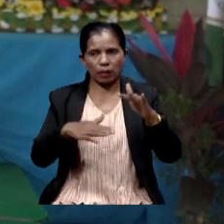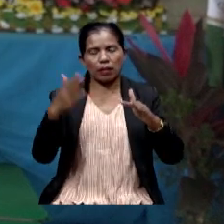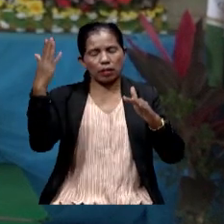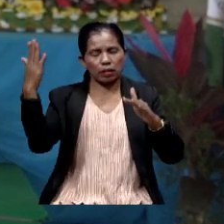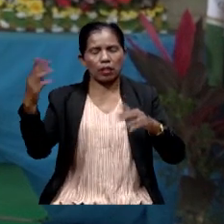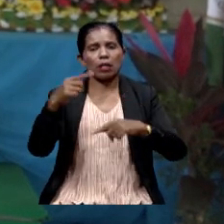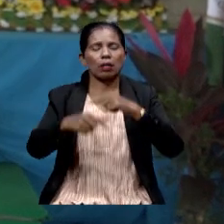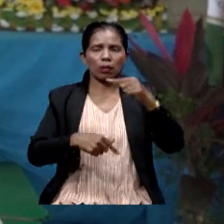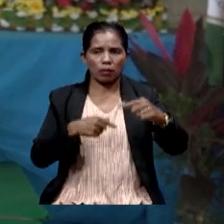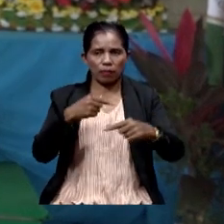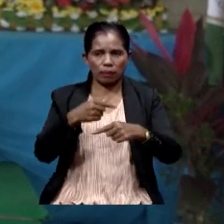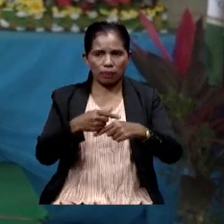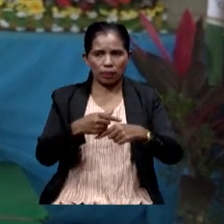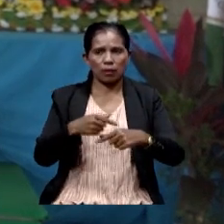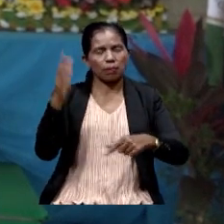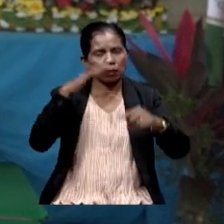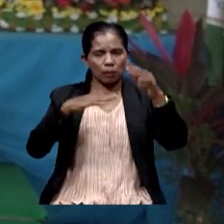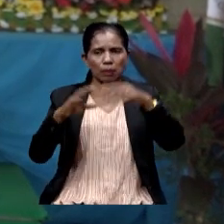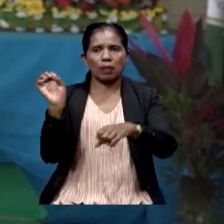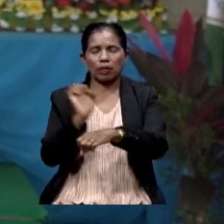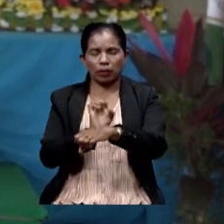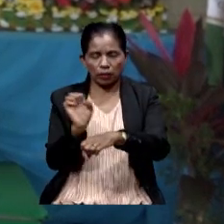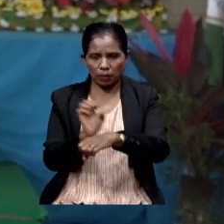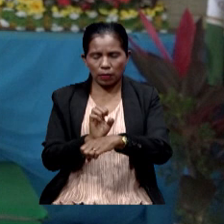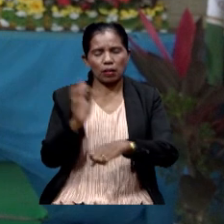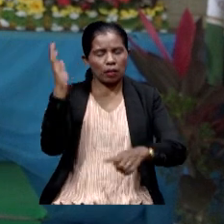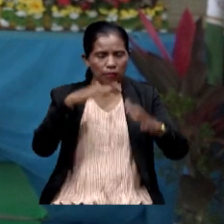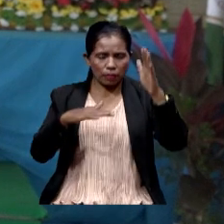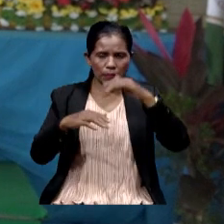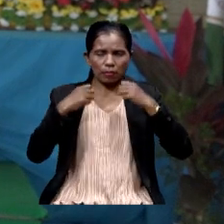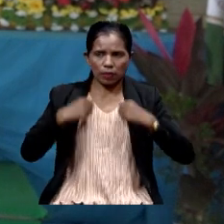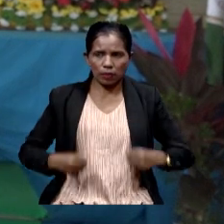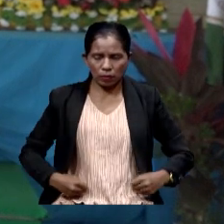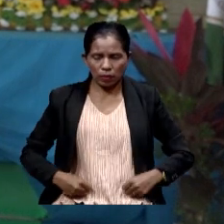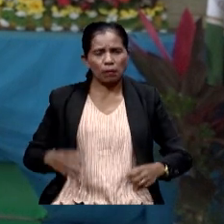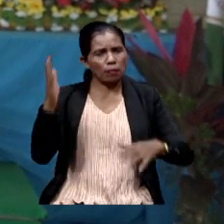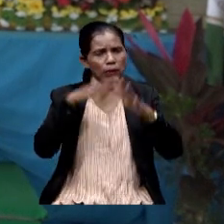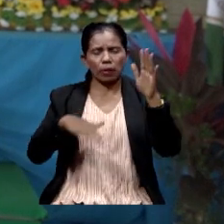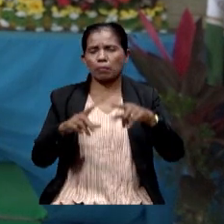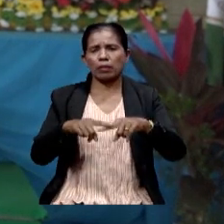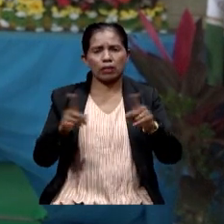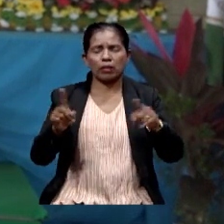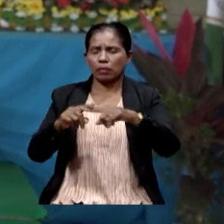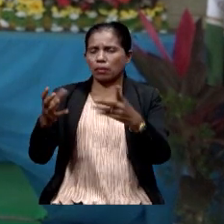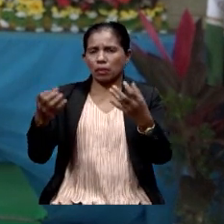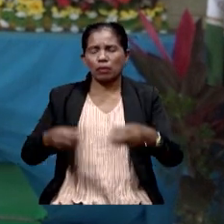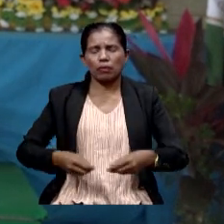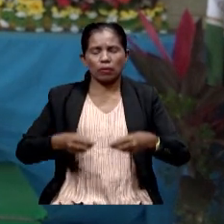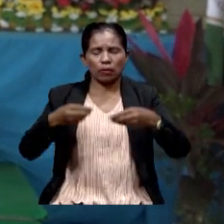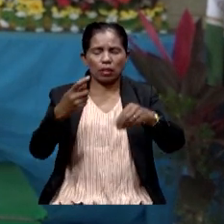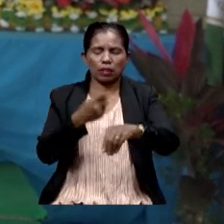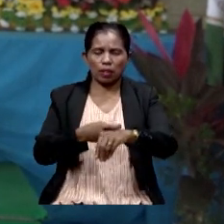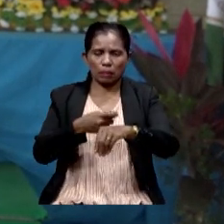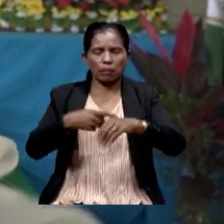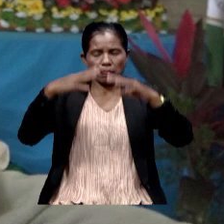global, problema econômico. Problema saúde, problema oi ne bem aqui. Fala tempo para o